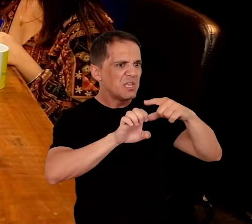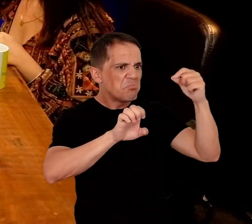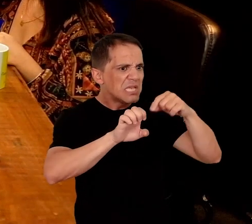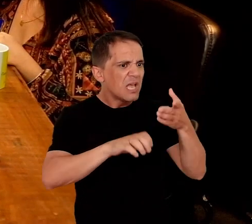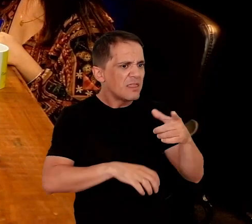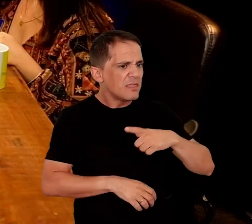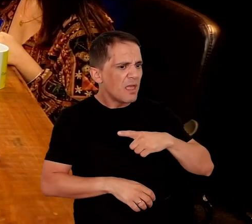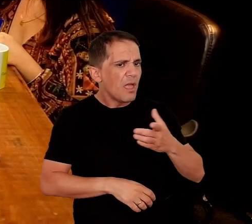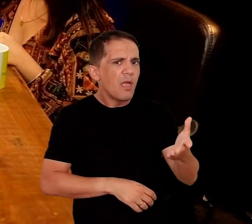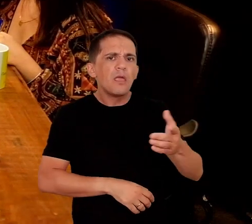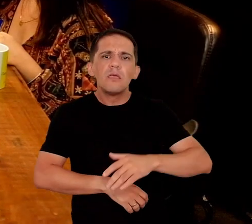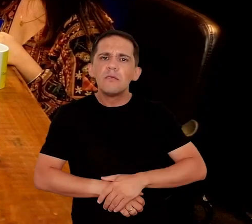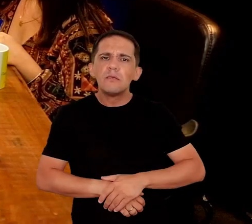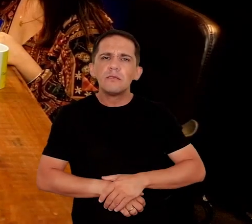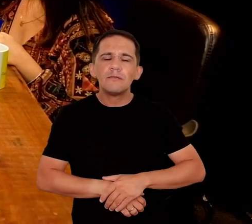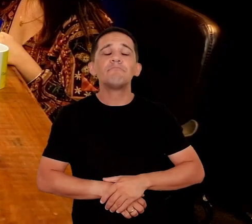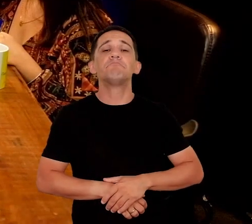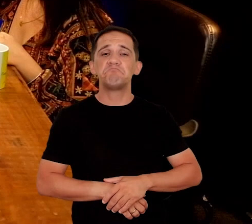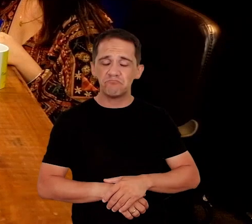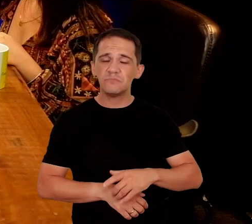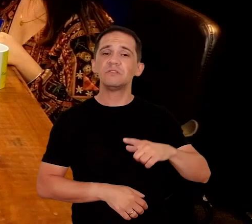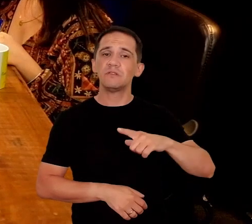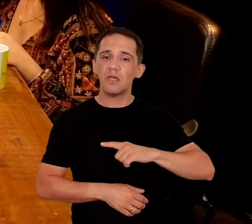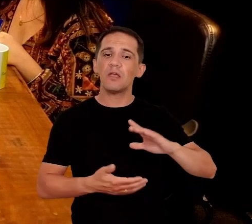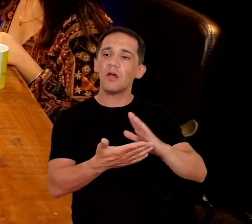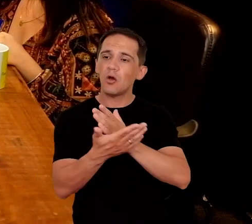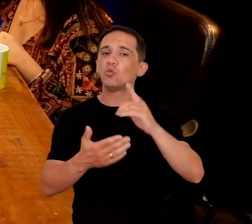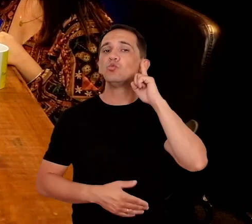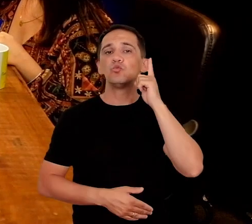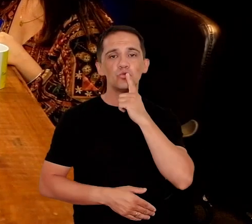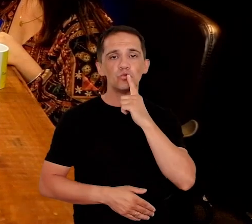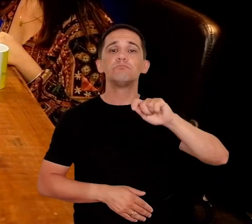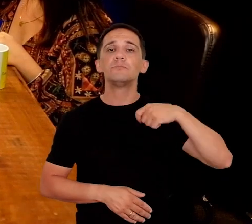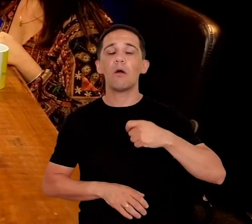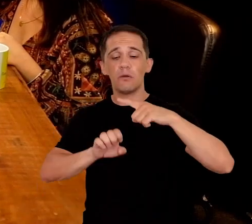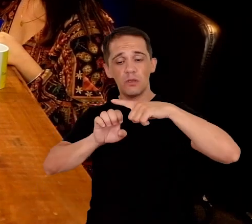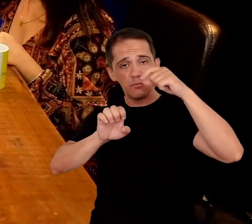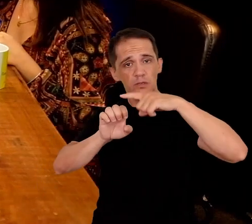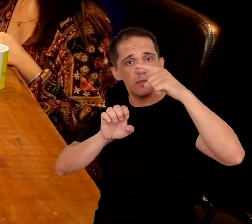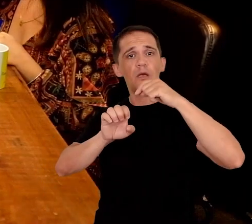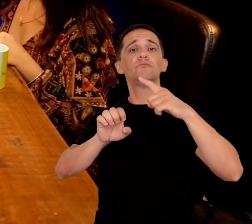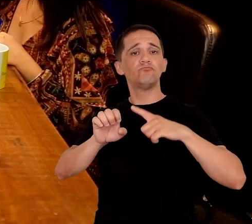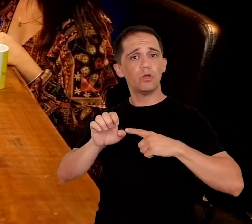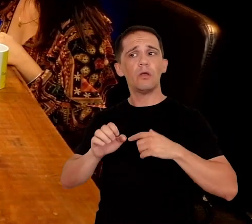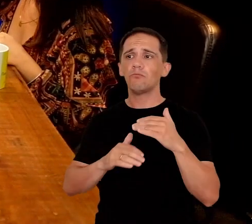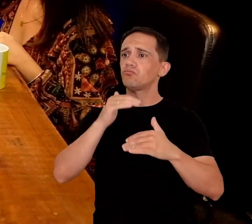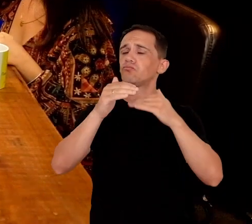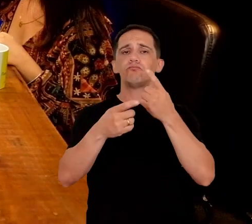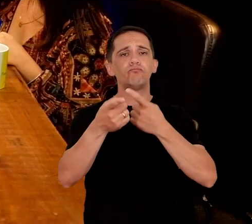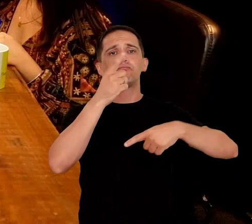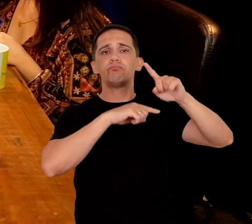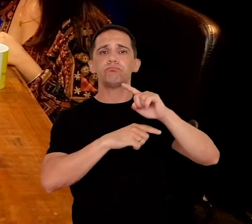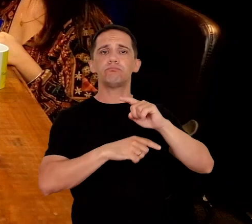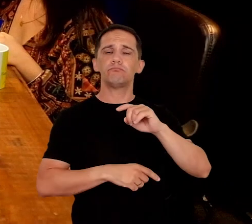surdos empresários, e aí, surdo empresário, sim, ele precisa ter um intérprete, mas existem surdos empresários, né? Tocam seus negócios, tocam